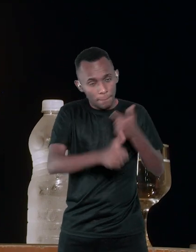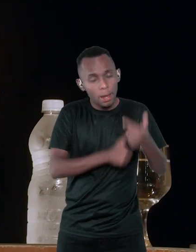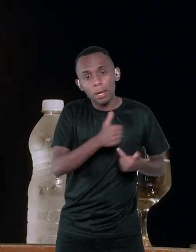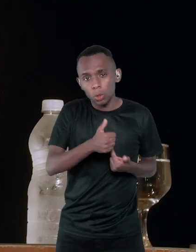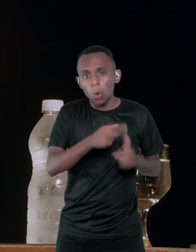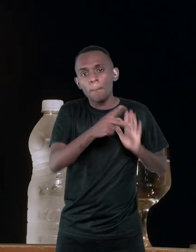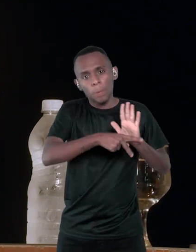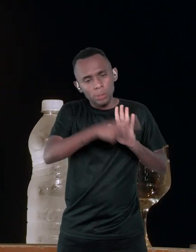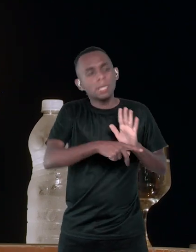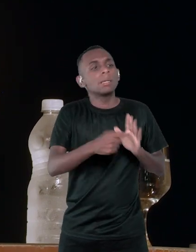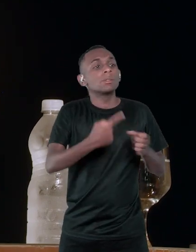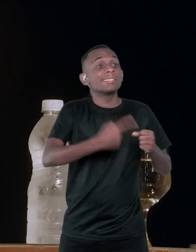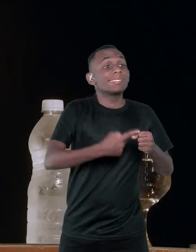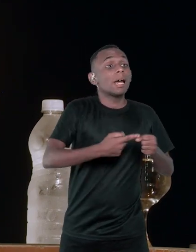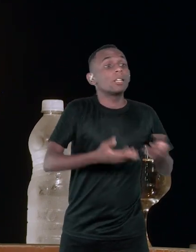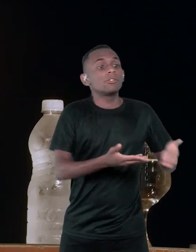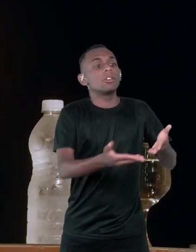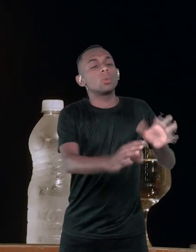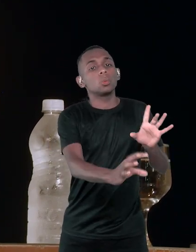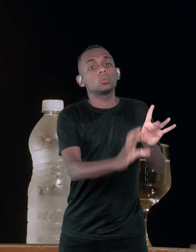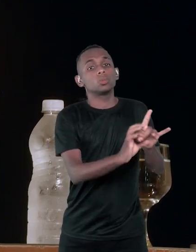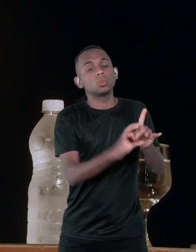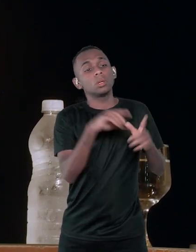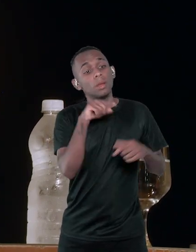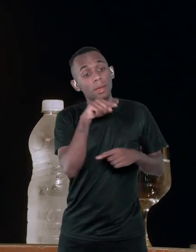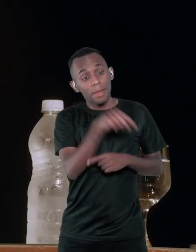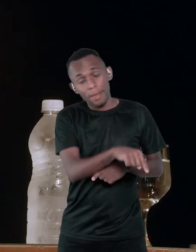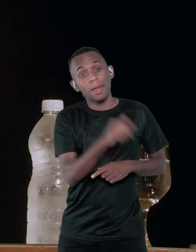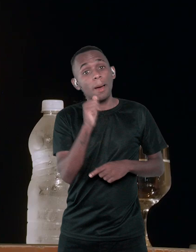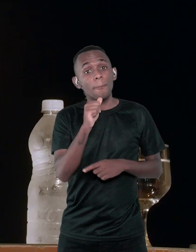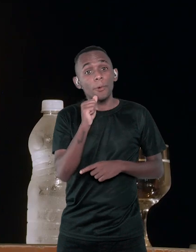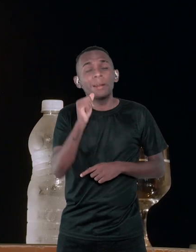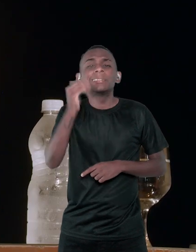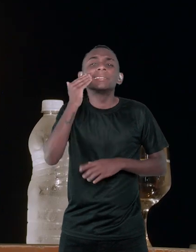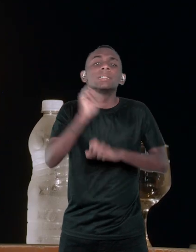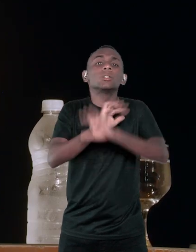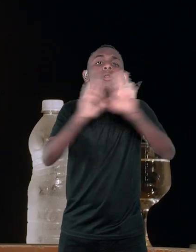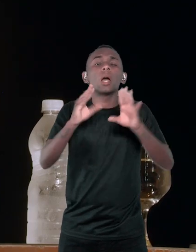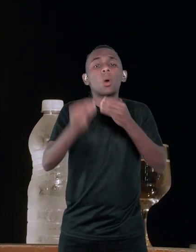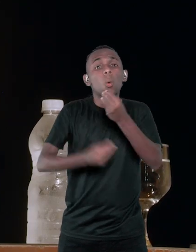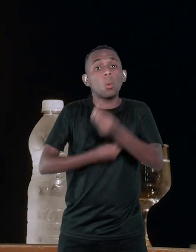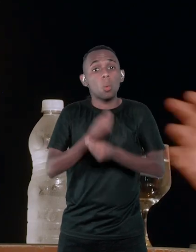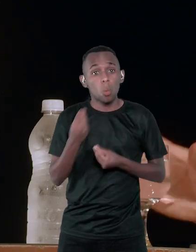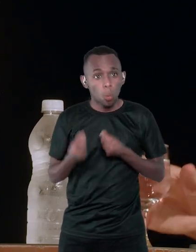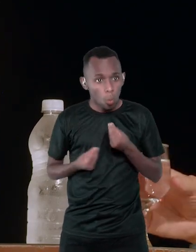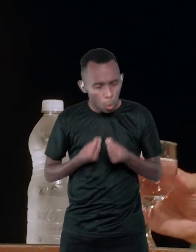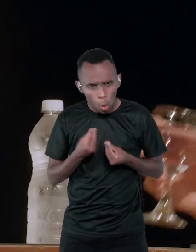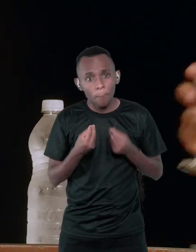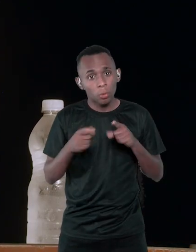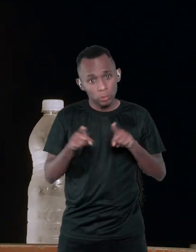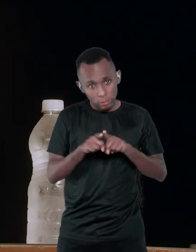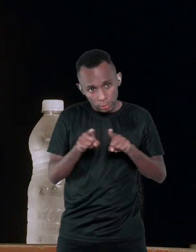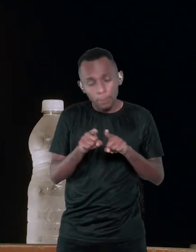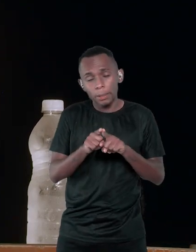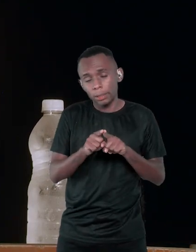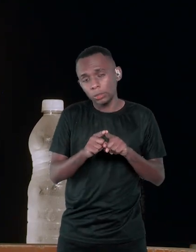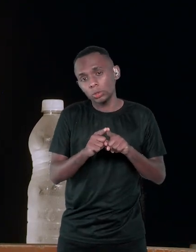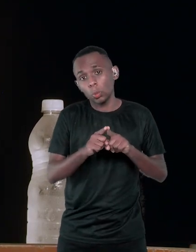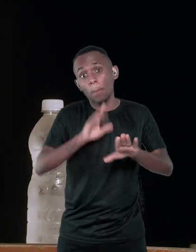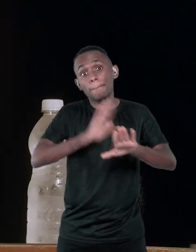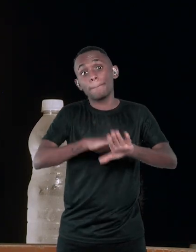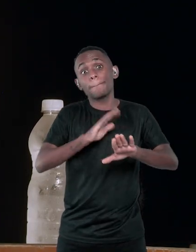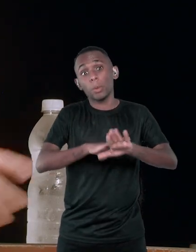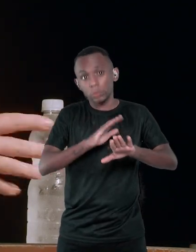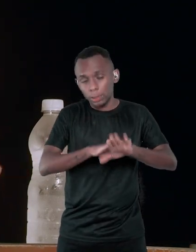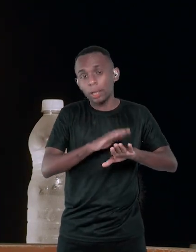Rios está tomando corpo, a Silvana está entendendo a extensão e os colaterais, né, Zeca? Os